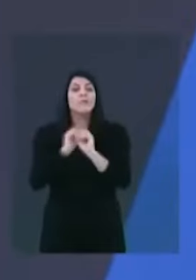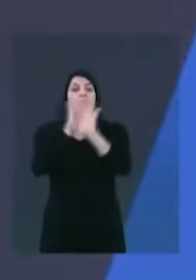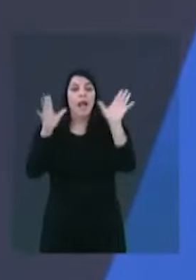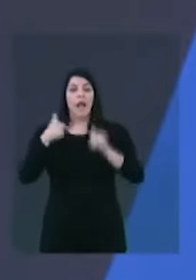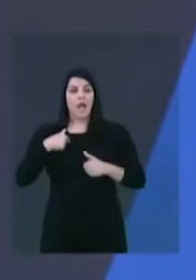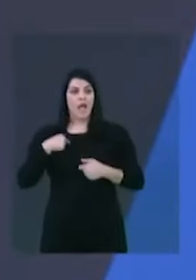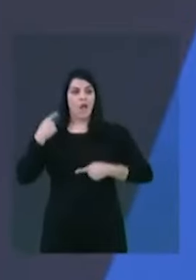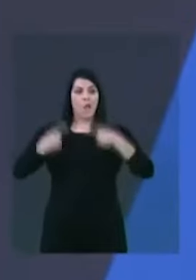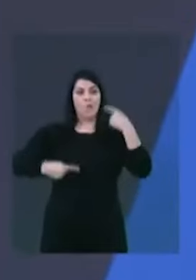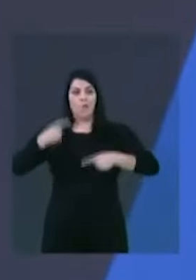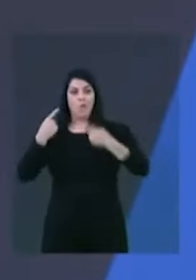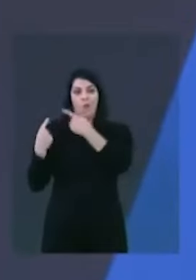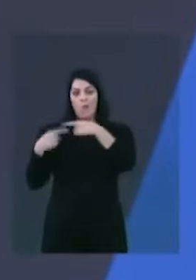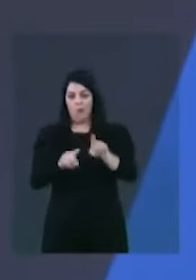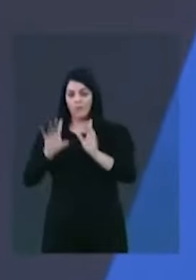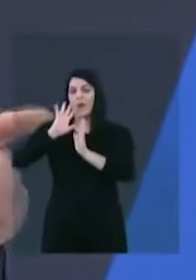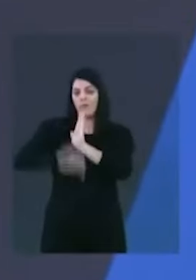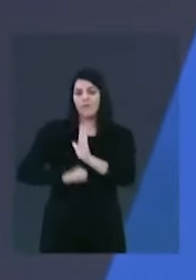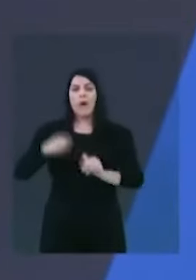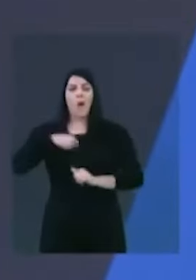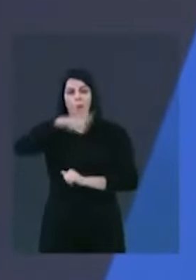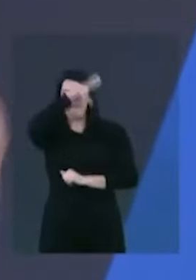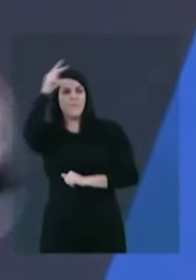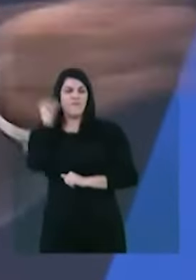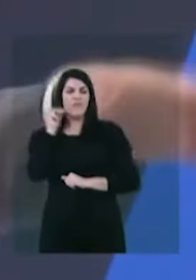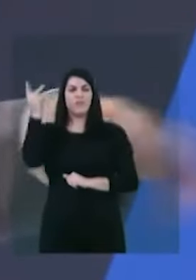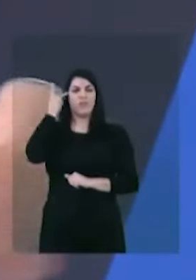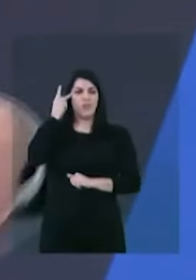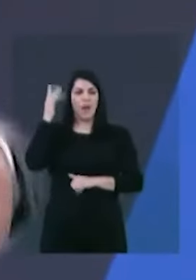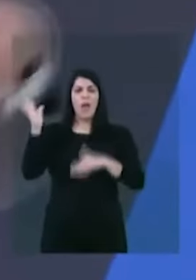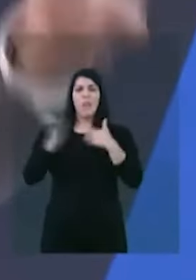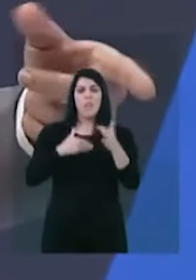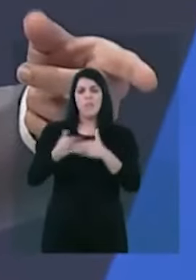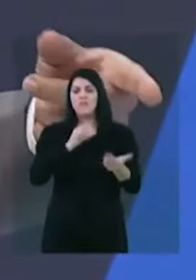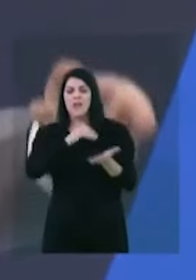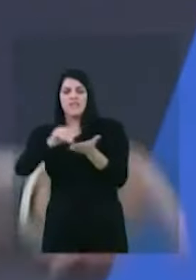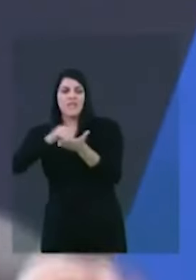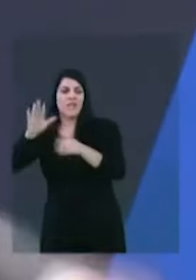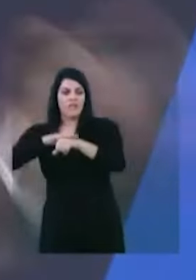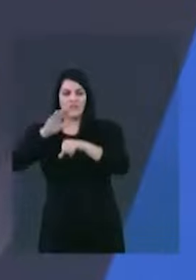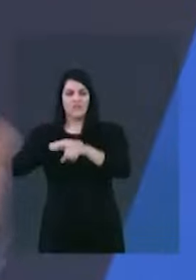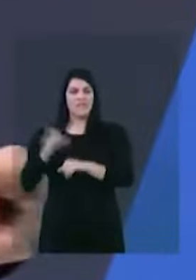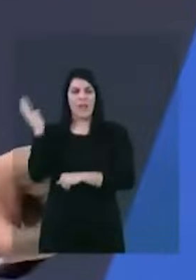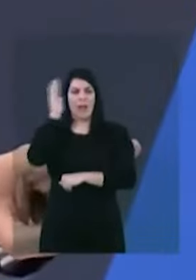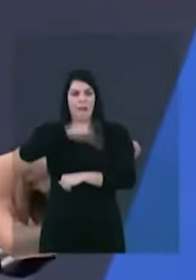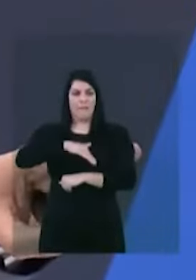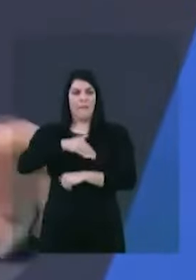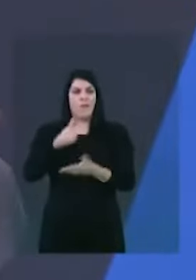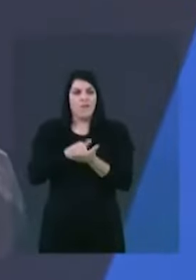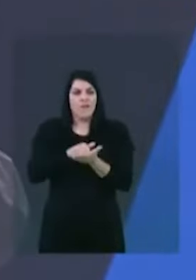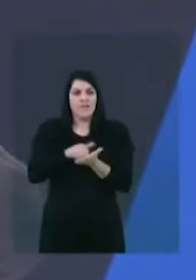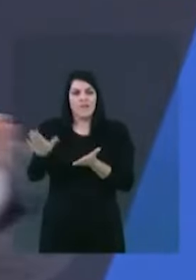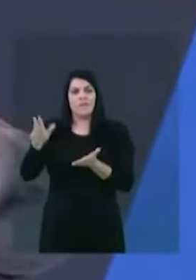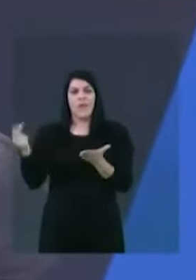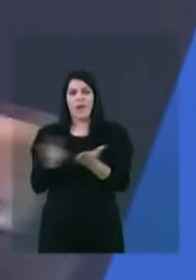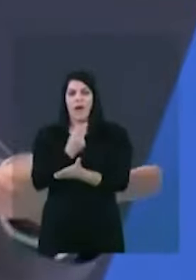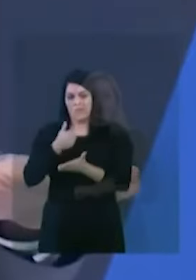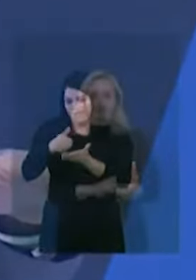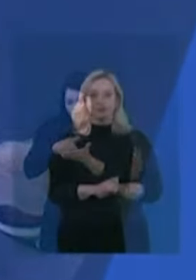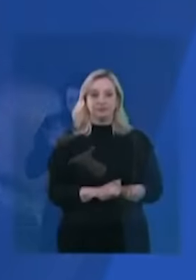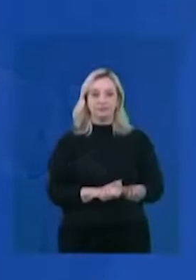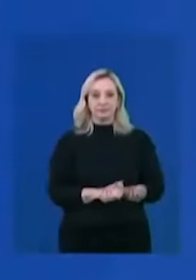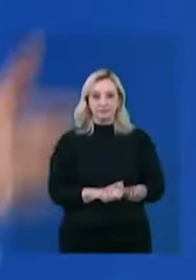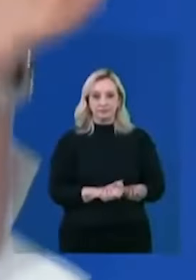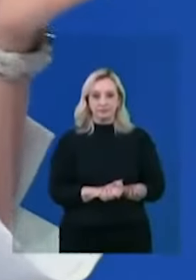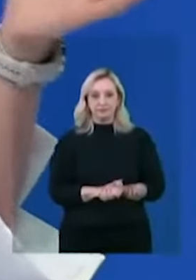vou combater a corrupção eu como prefeito de São Paulo se qualquer secretário meu fizer uma mal feito vai ser demitido e ponto